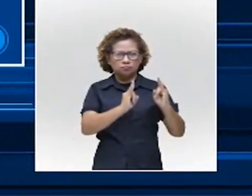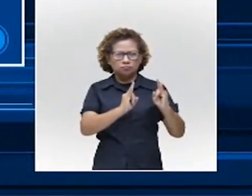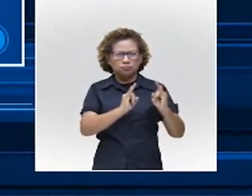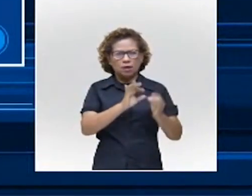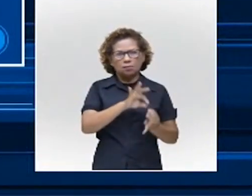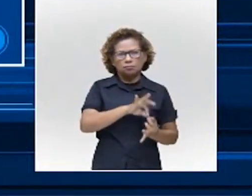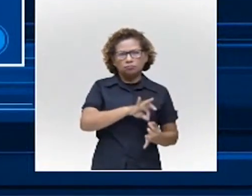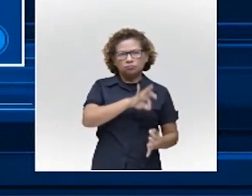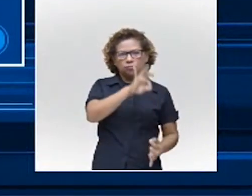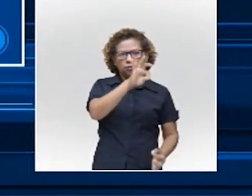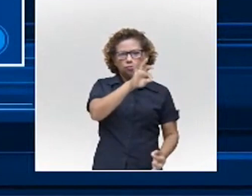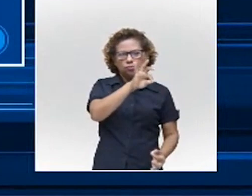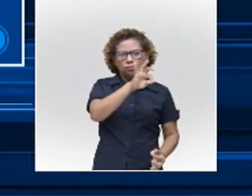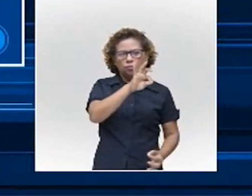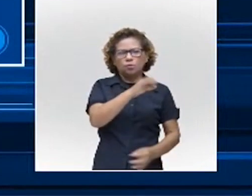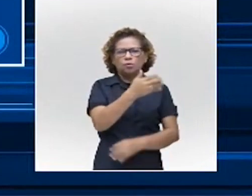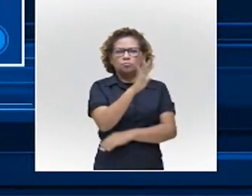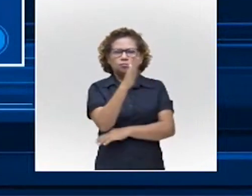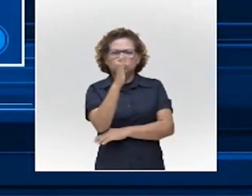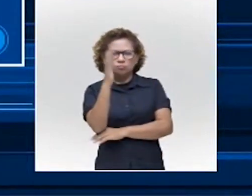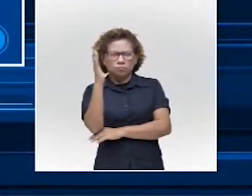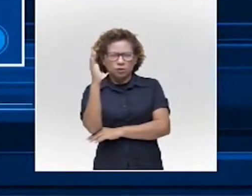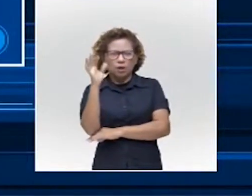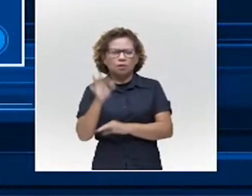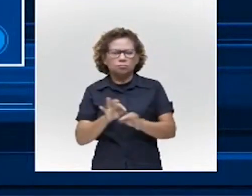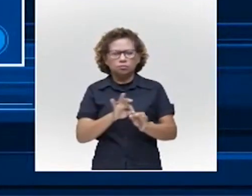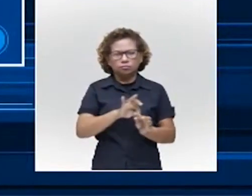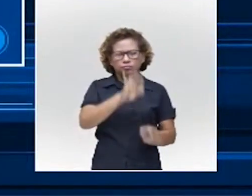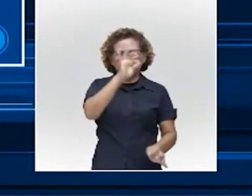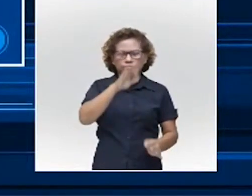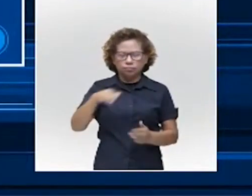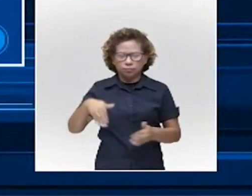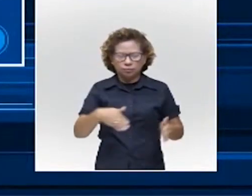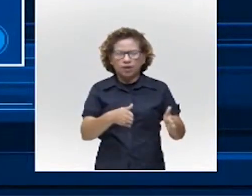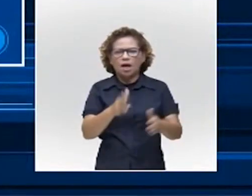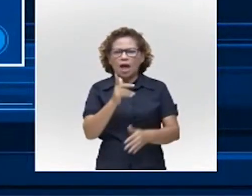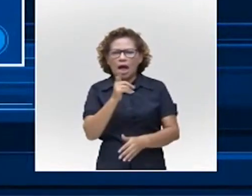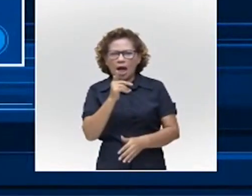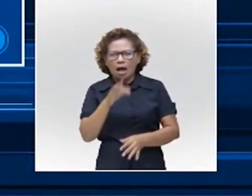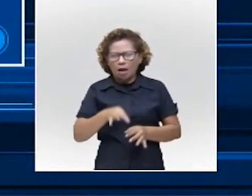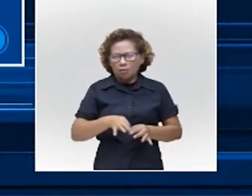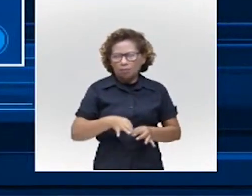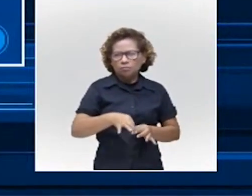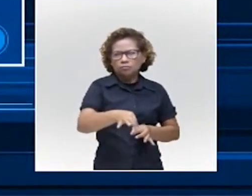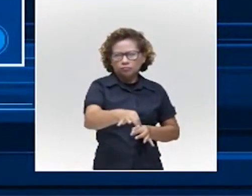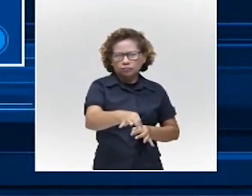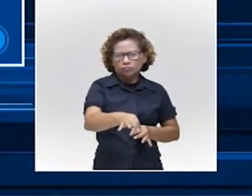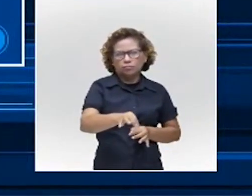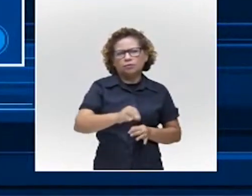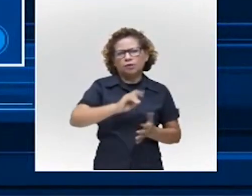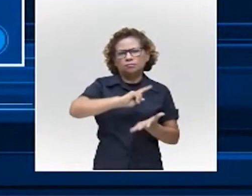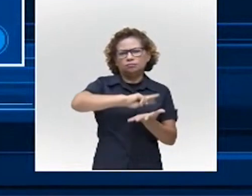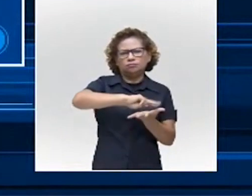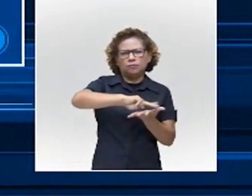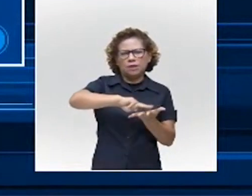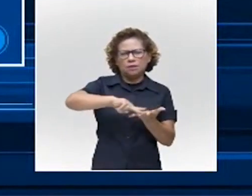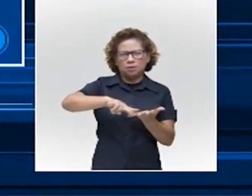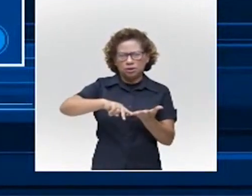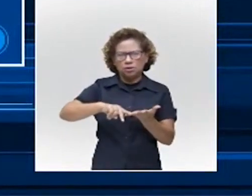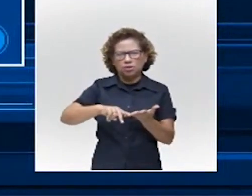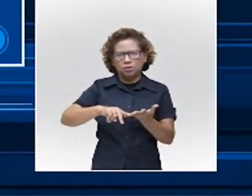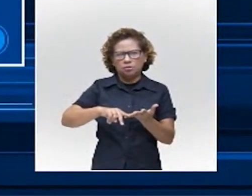montanhas, larguras de rios, dentre outras inúmeras aplicações. E são